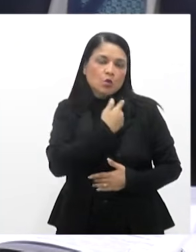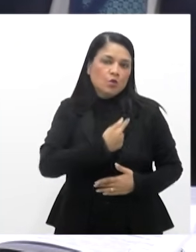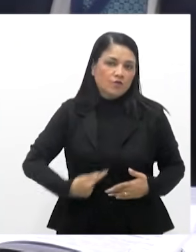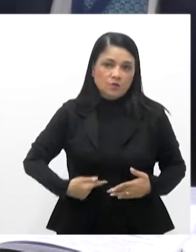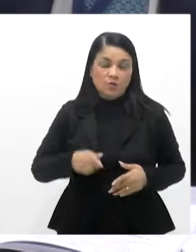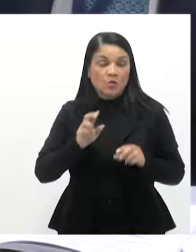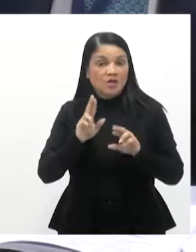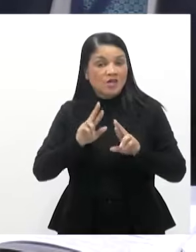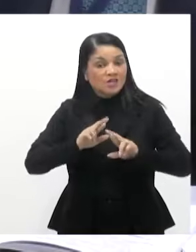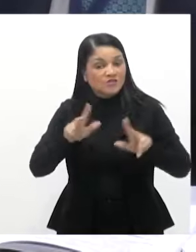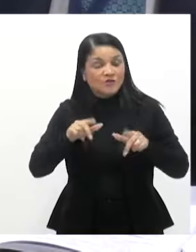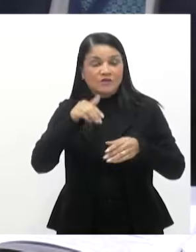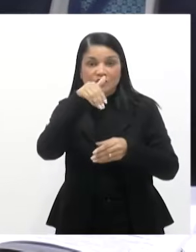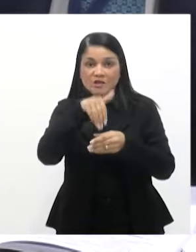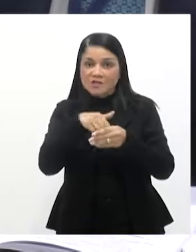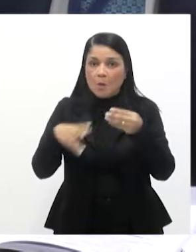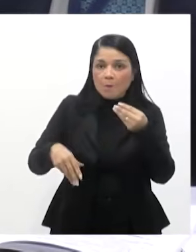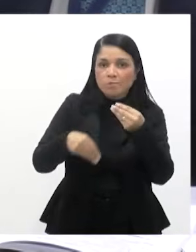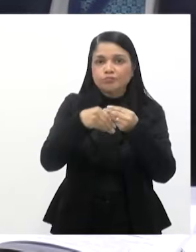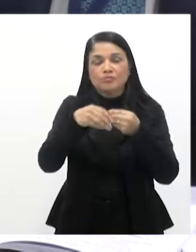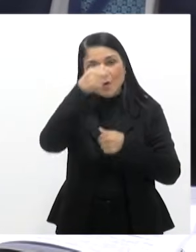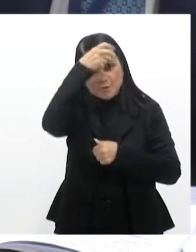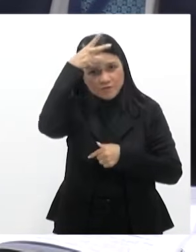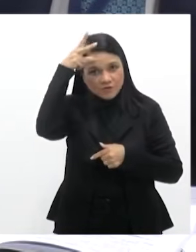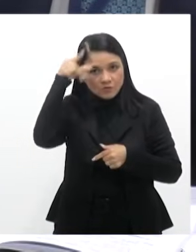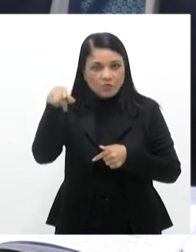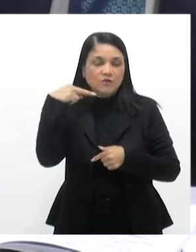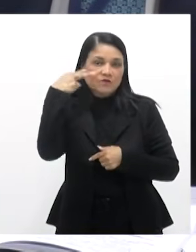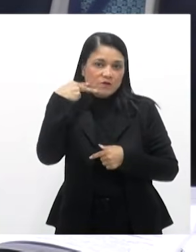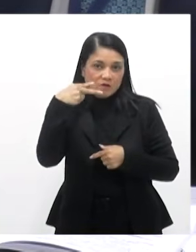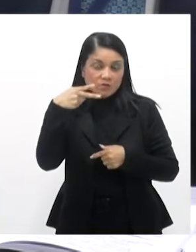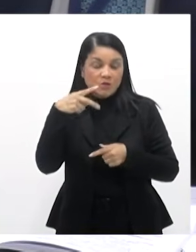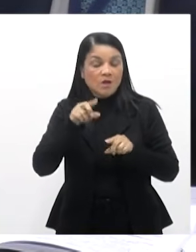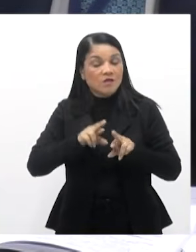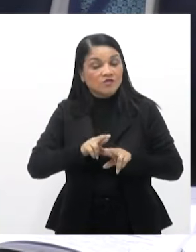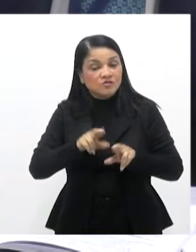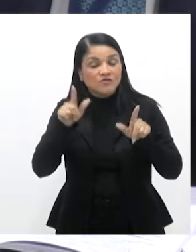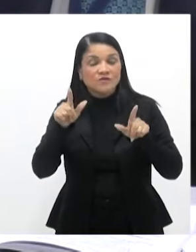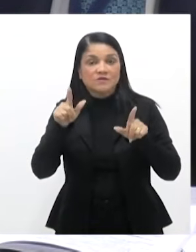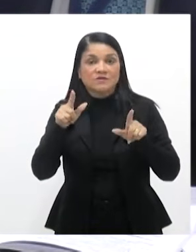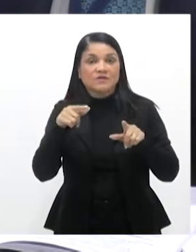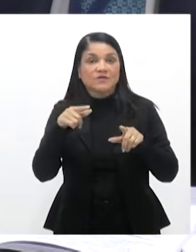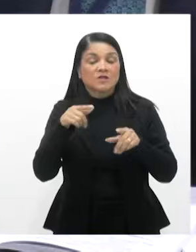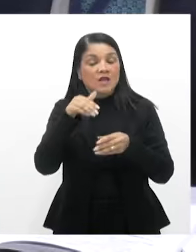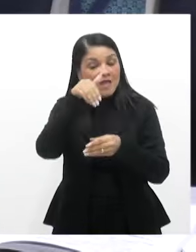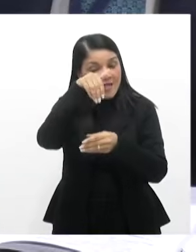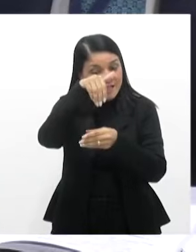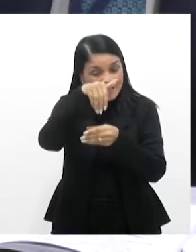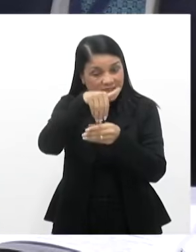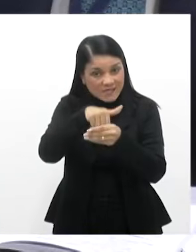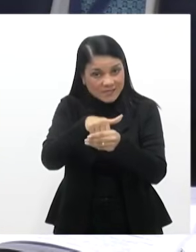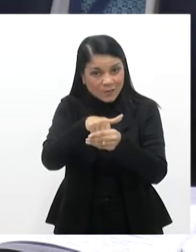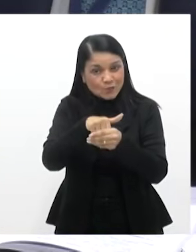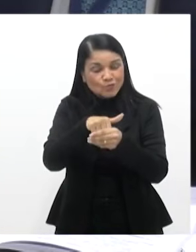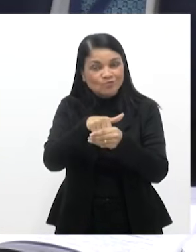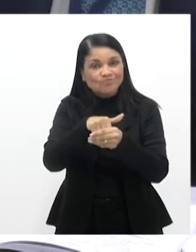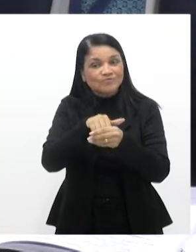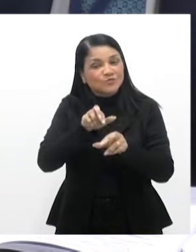de eleição complementar, que é aquela para prefeito e vereador. Nós estamos falando de um fato